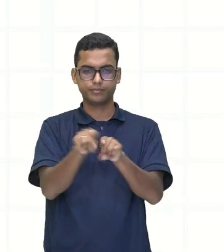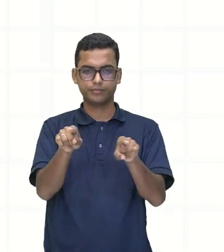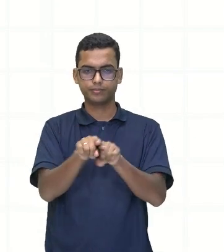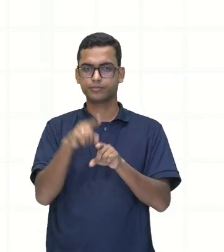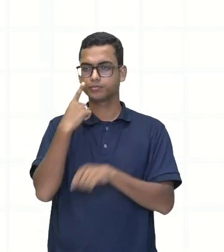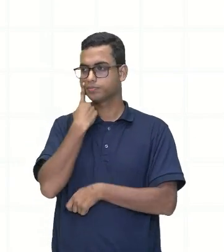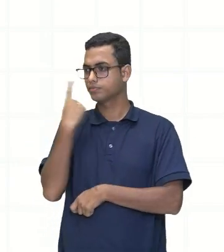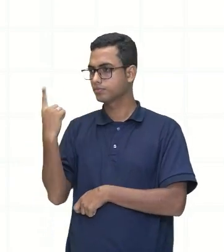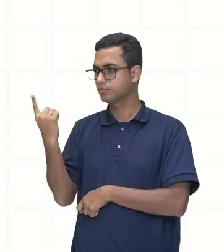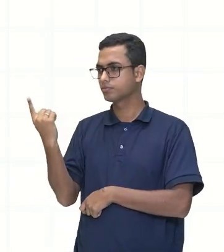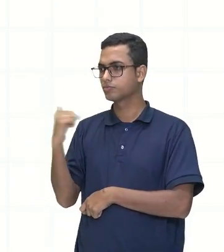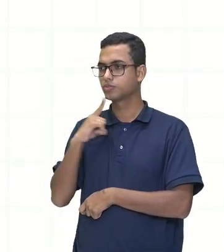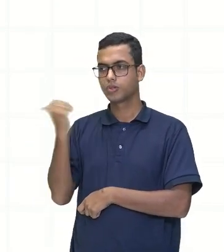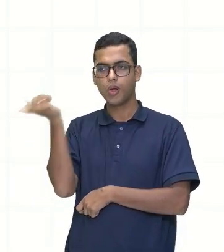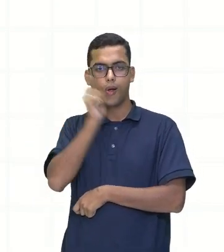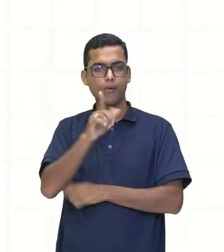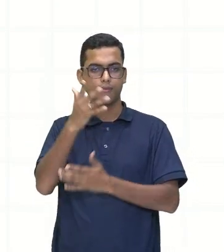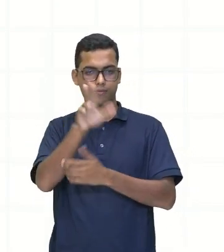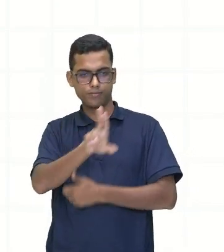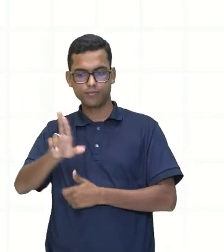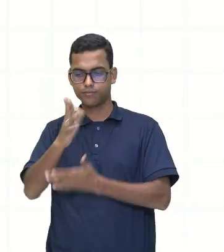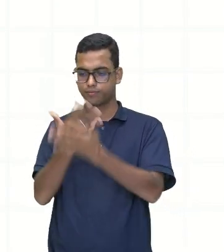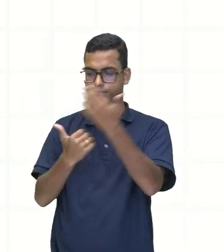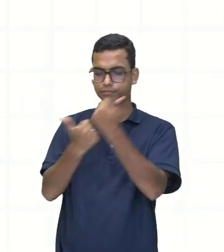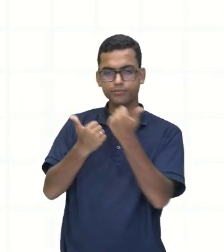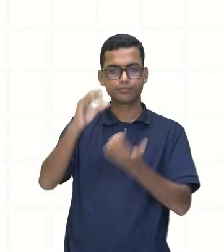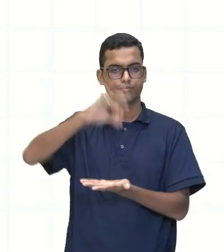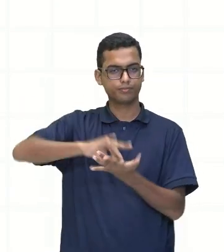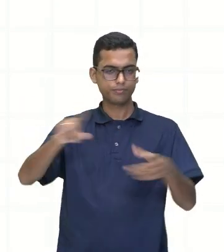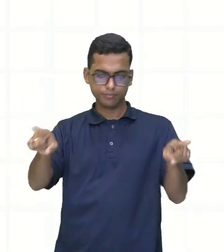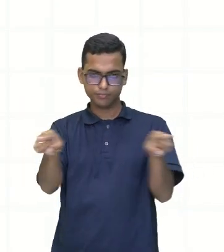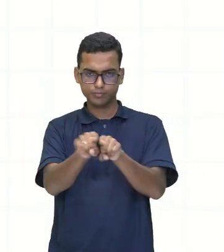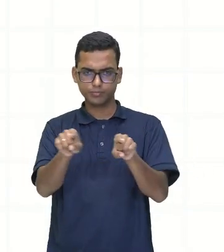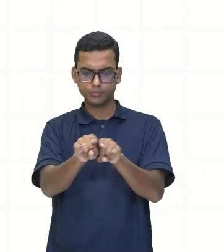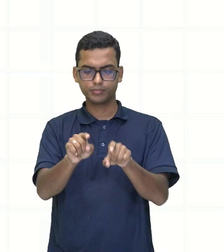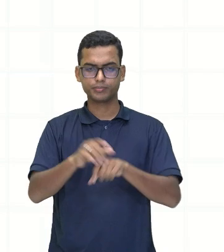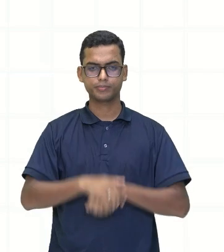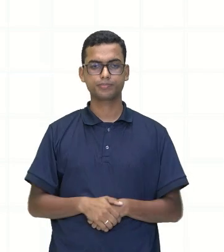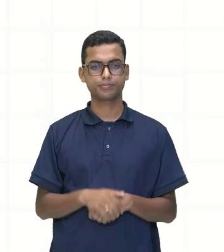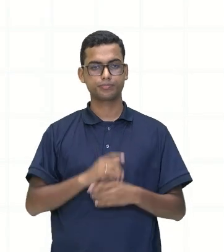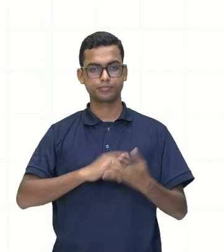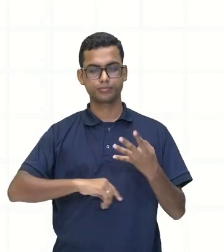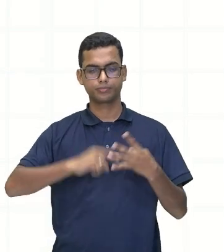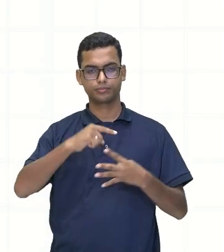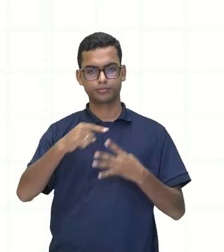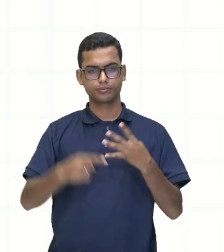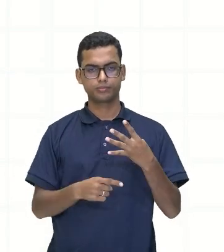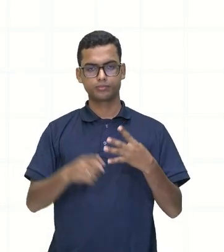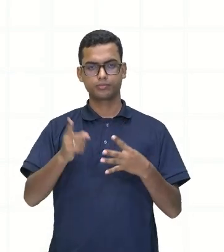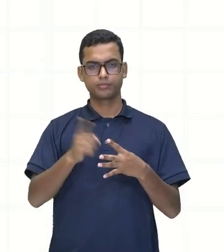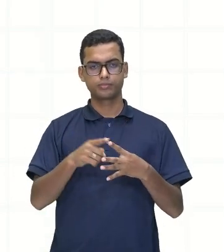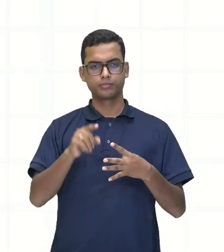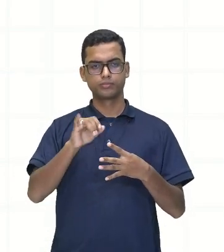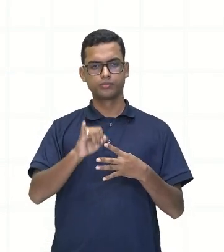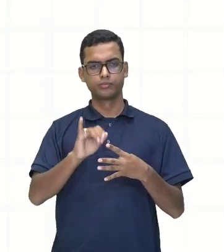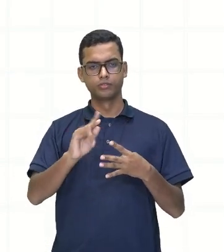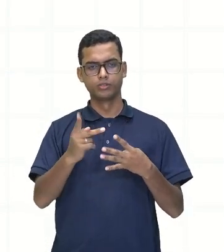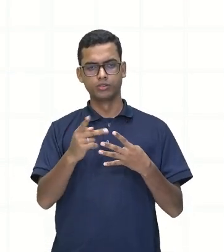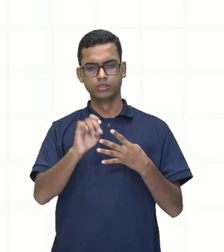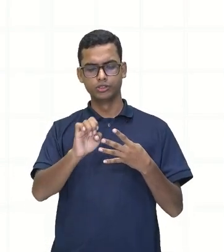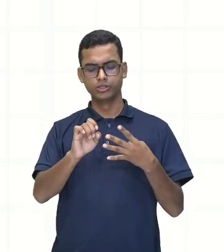substituir eles, tudo bem? He, she, it. He, ele, João,